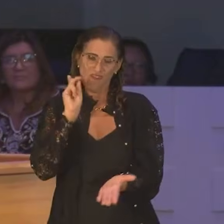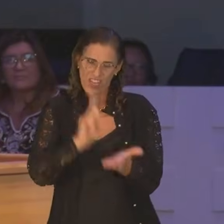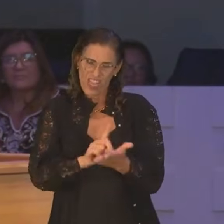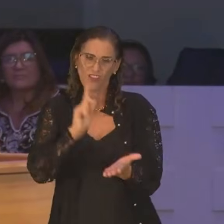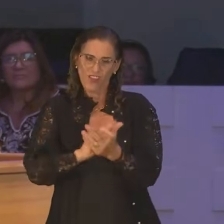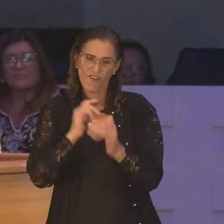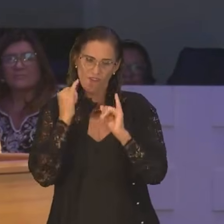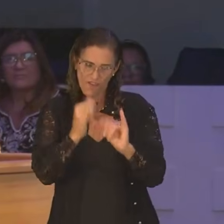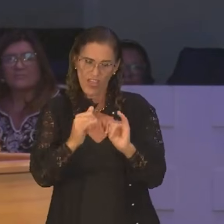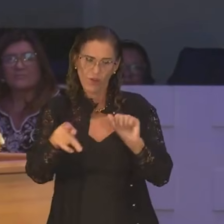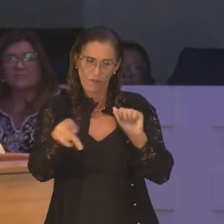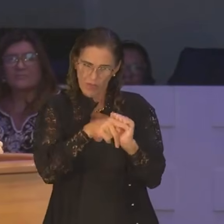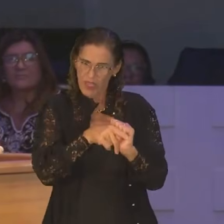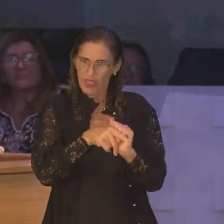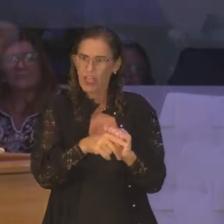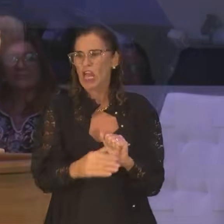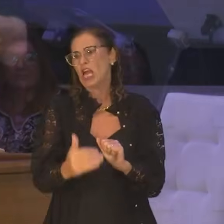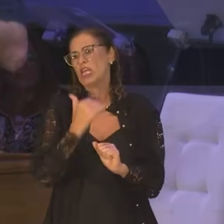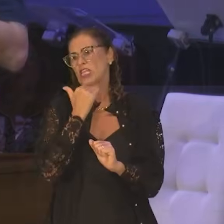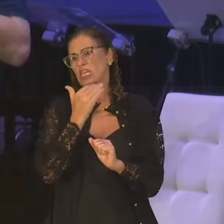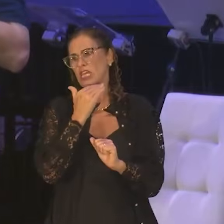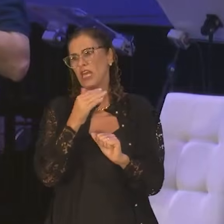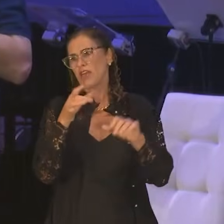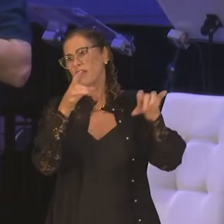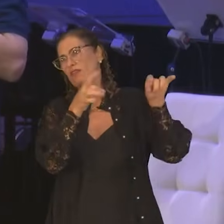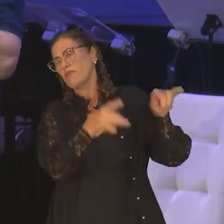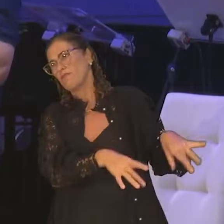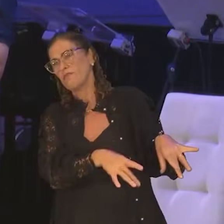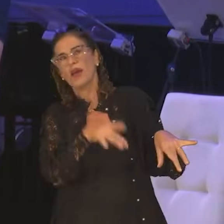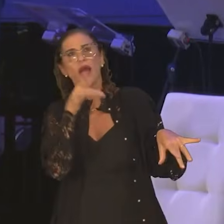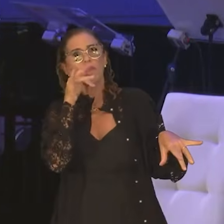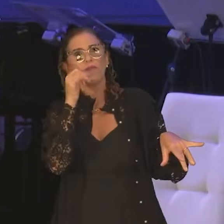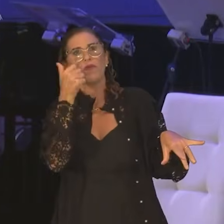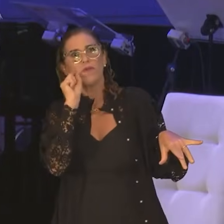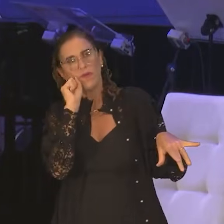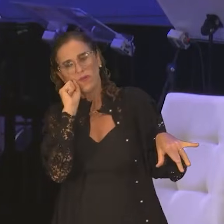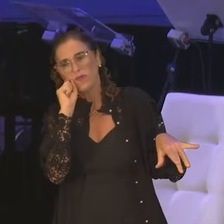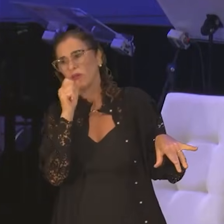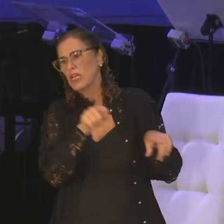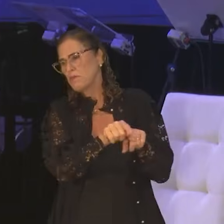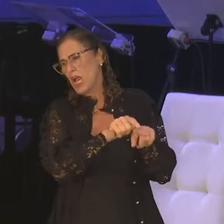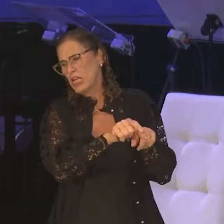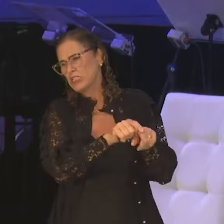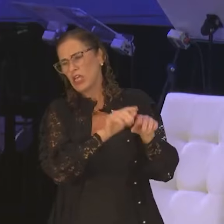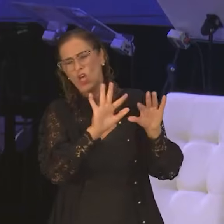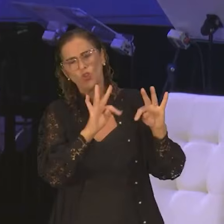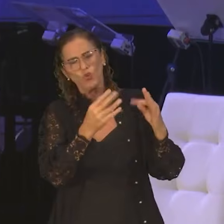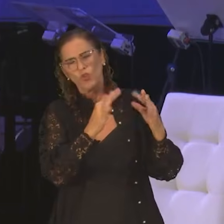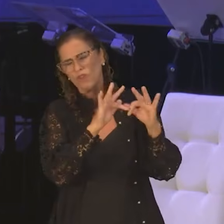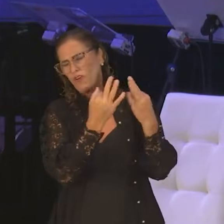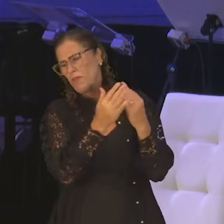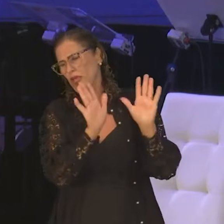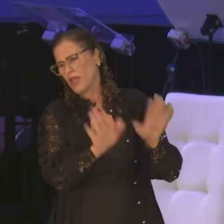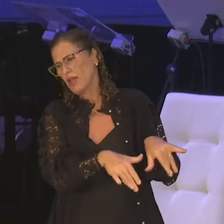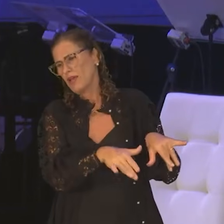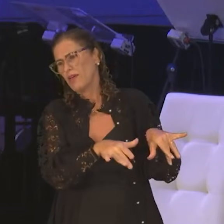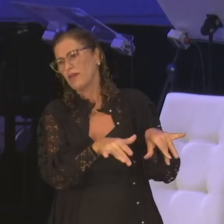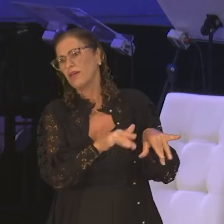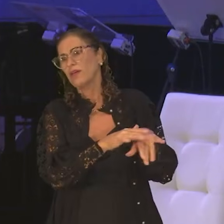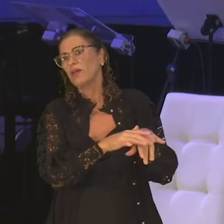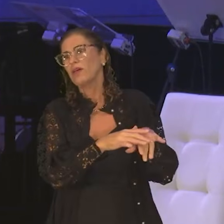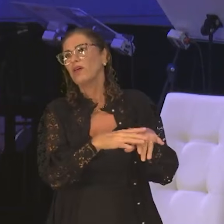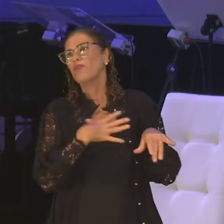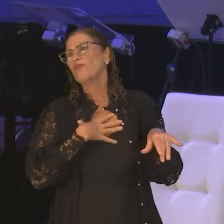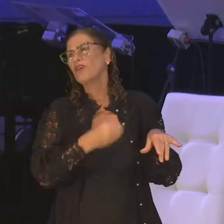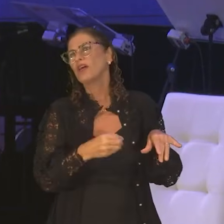vos digo, Pedro, ninguém que há deixado mãe, pai, irmãos, irmãs, família, esposa,